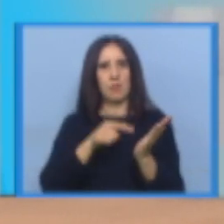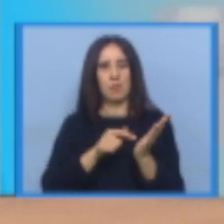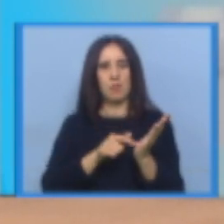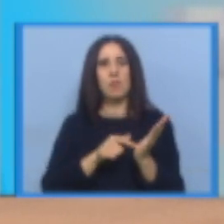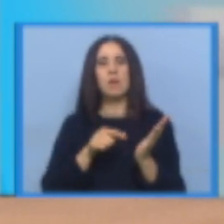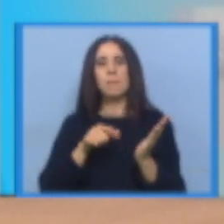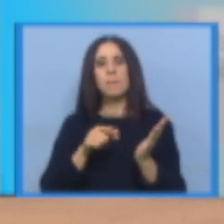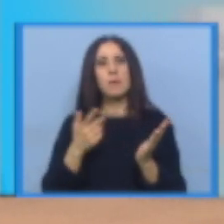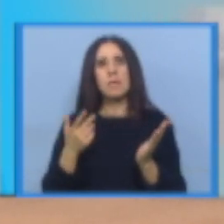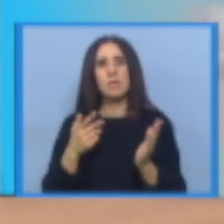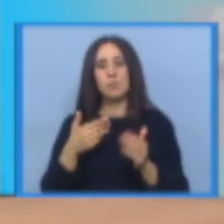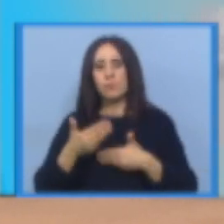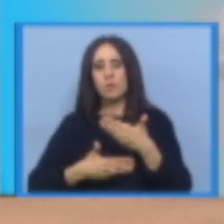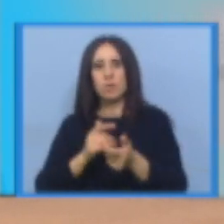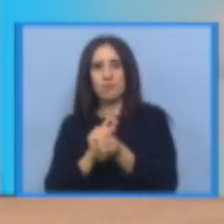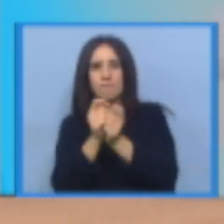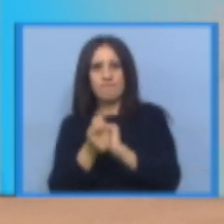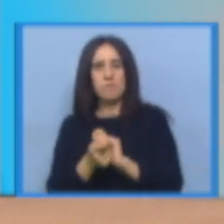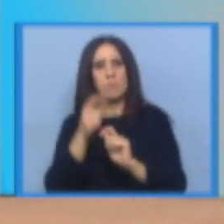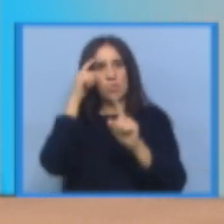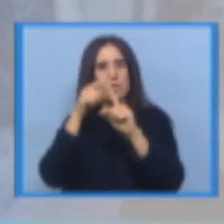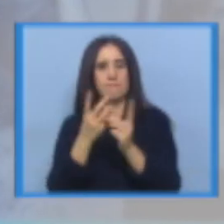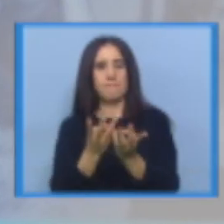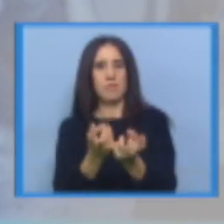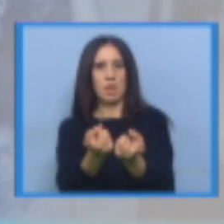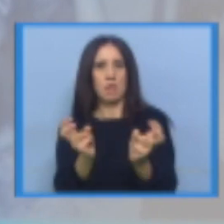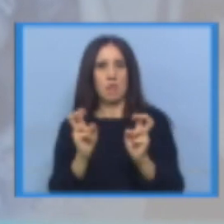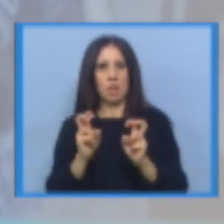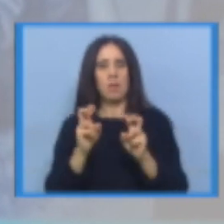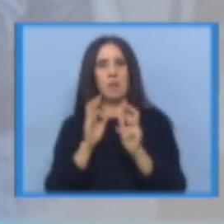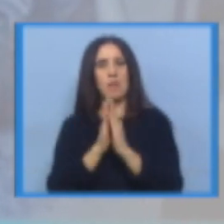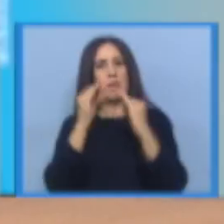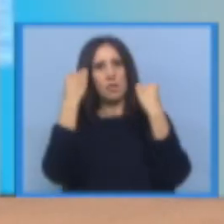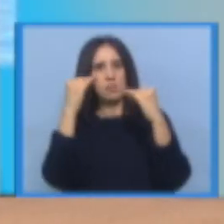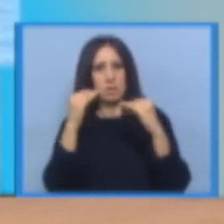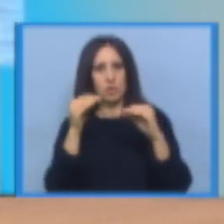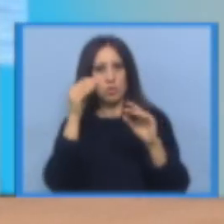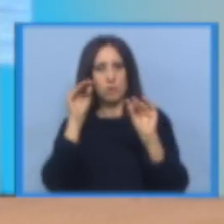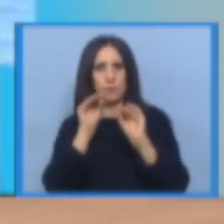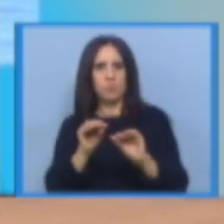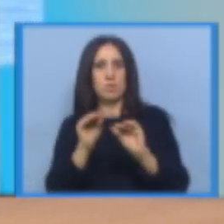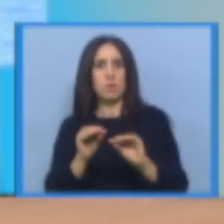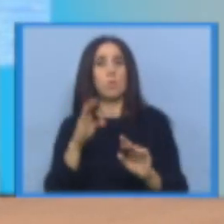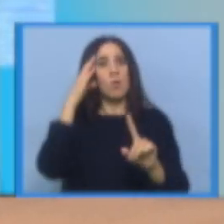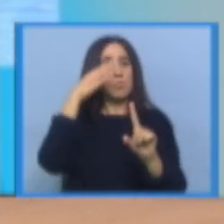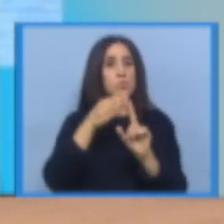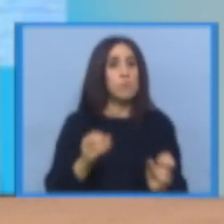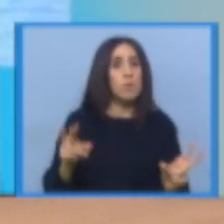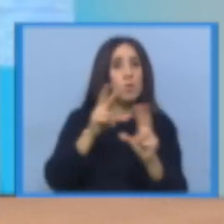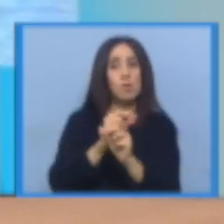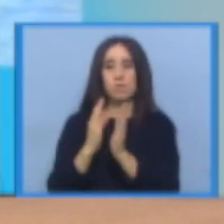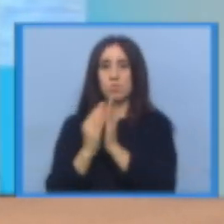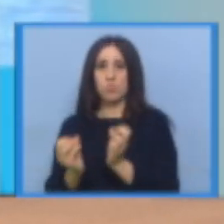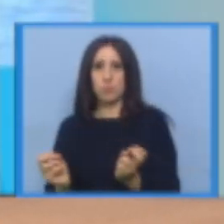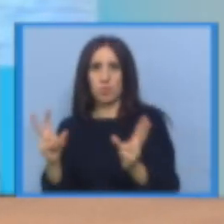renovar os nossos processos de formação de catequistas, portanto, novos objetivos, novos modelos, e um tempo